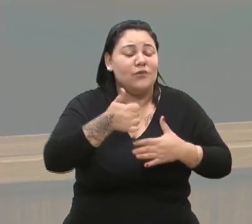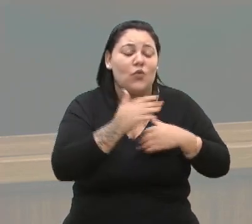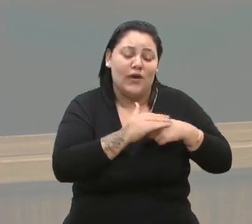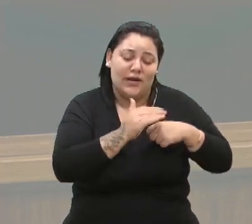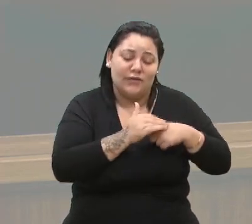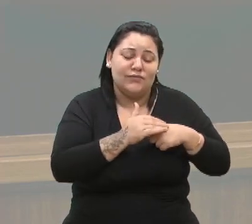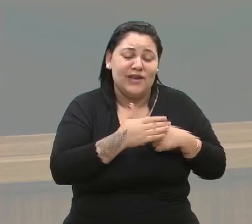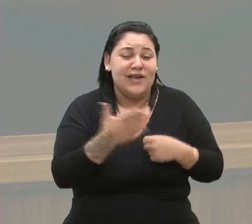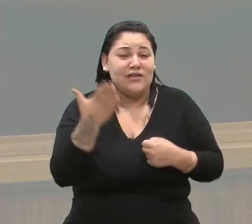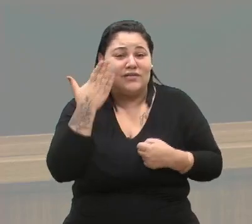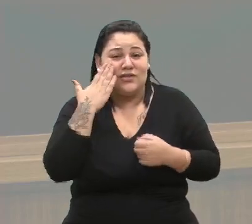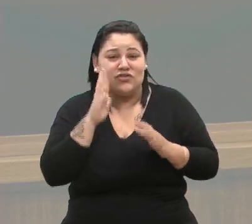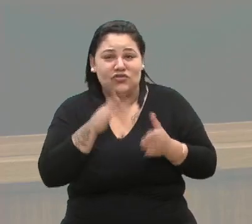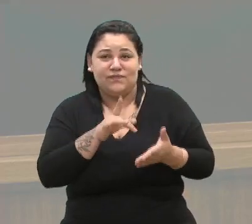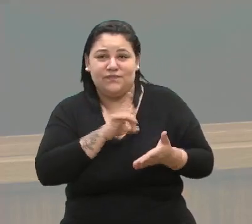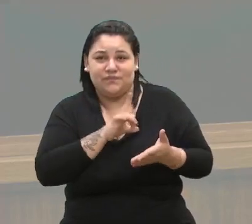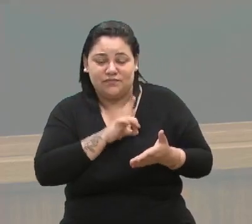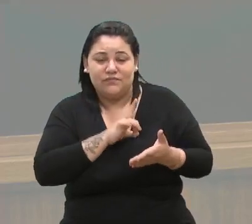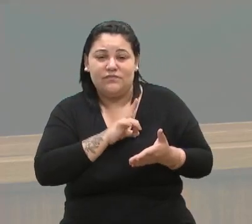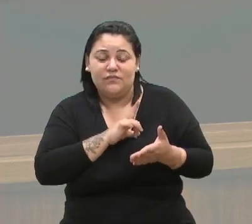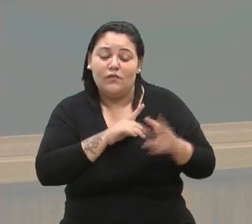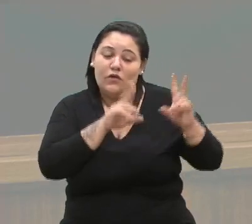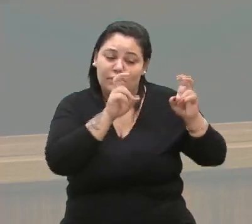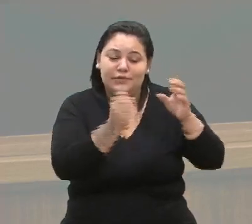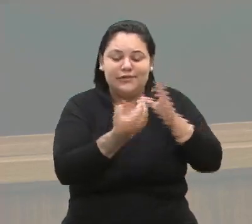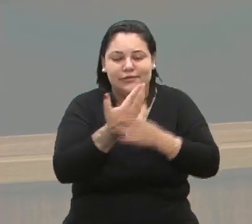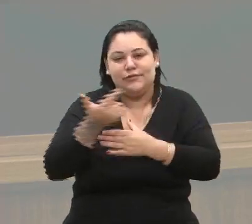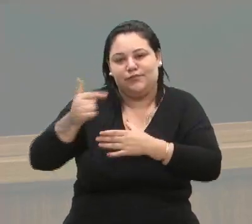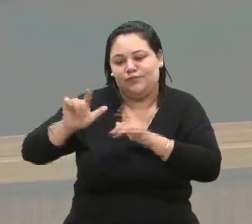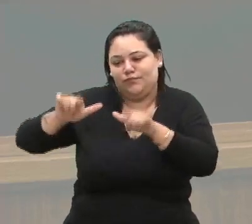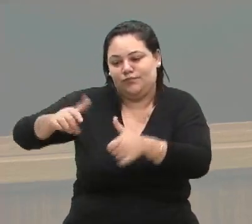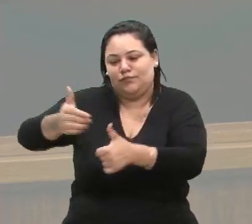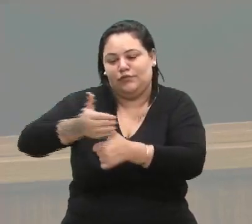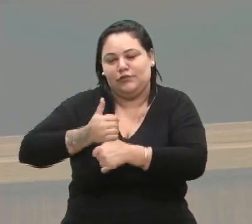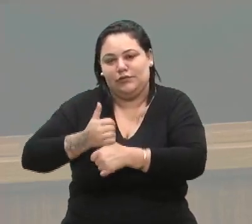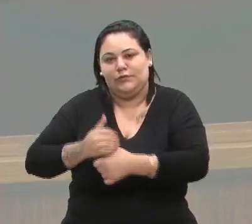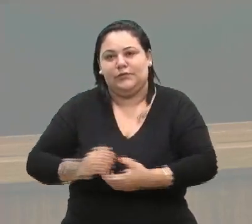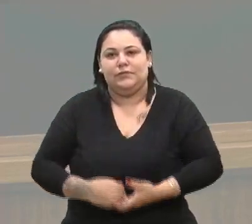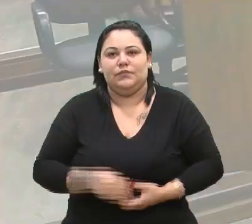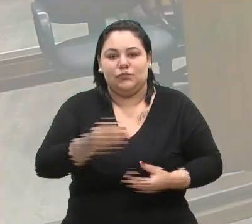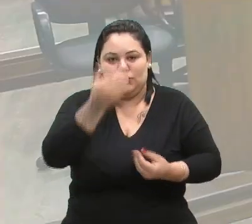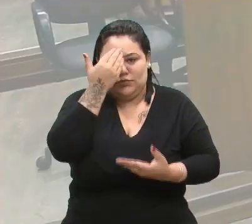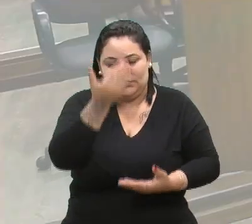já está com essa pauta da criação de pelo menos mais um conselho. Muito obrigada.